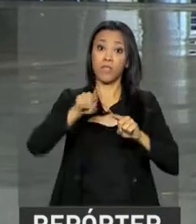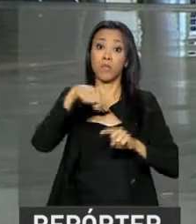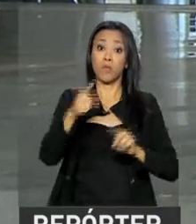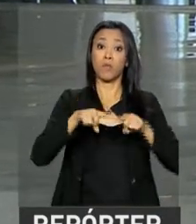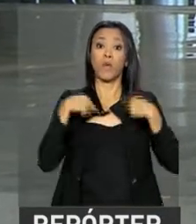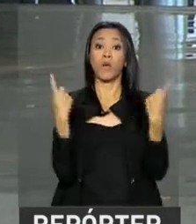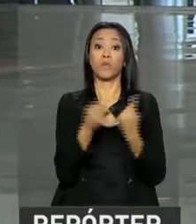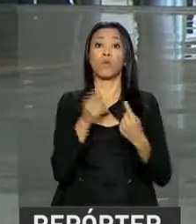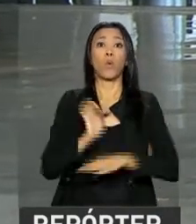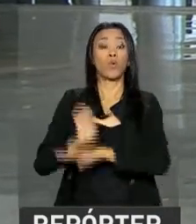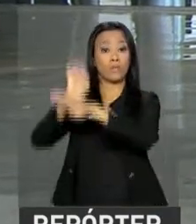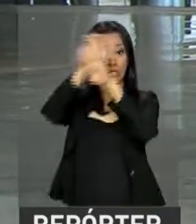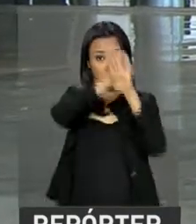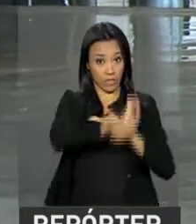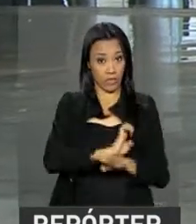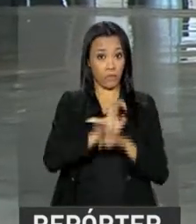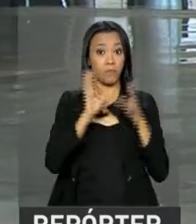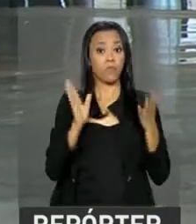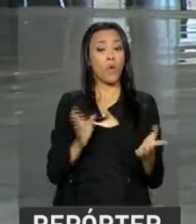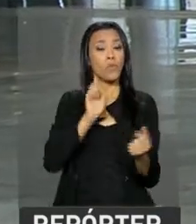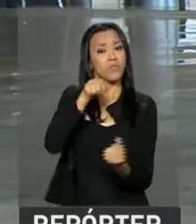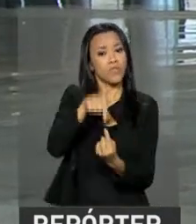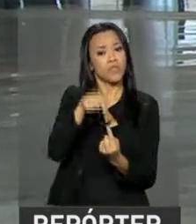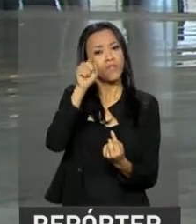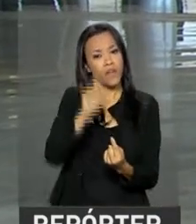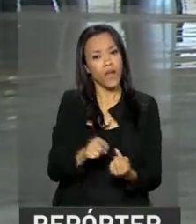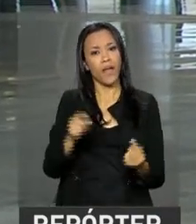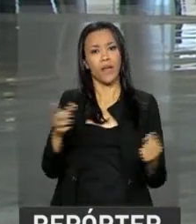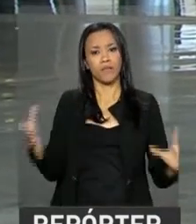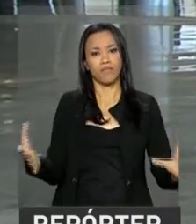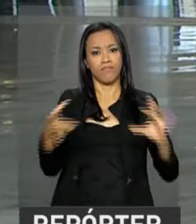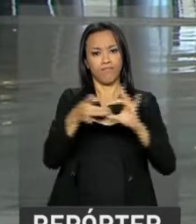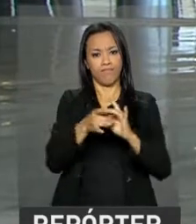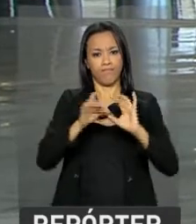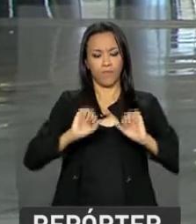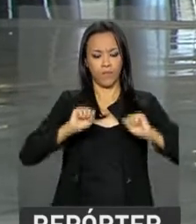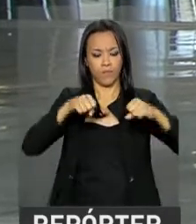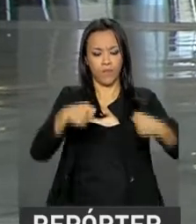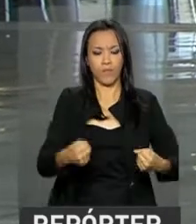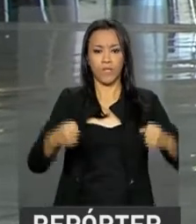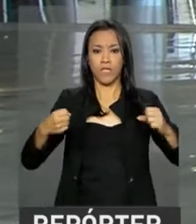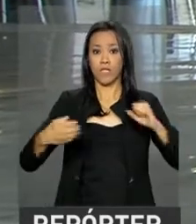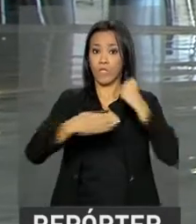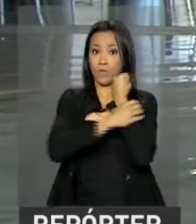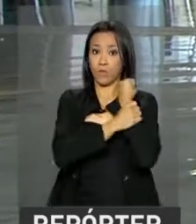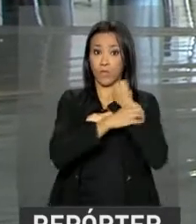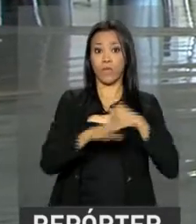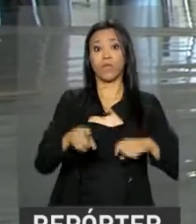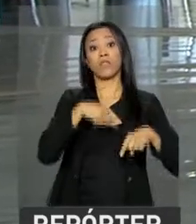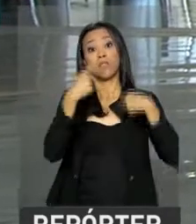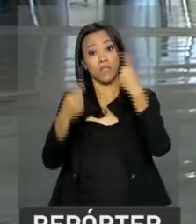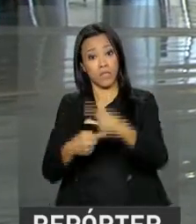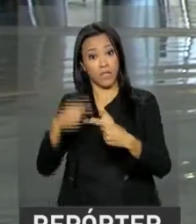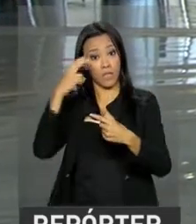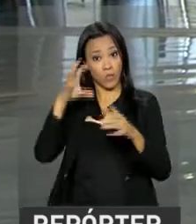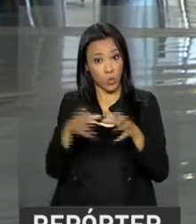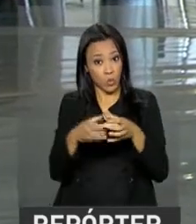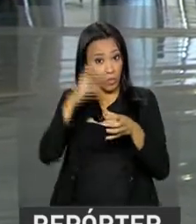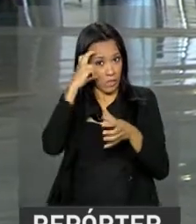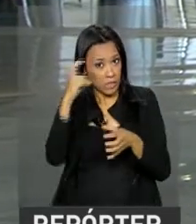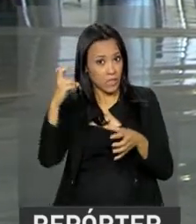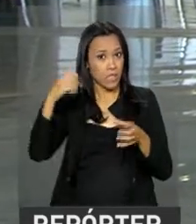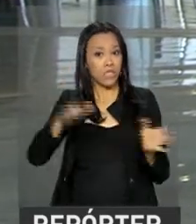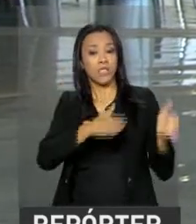desse plano segundo a defesa é a integração entre as forças de segurança às forças de segurança pública a inteligência e as forças